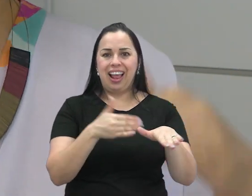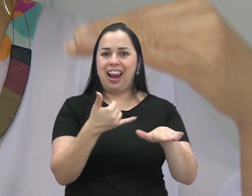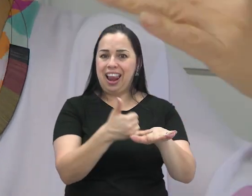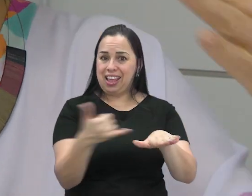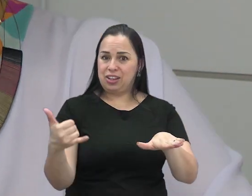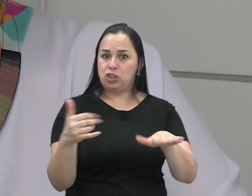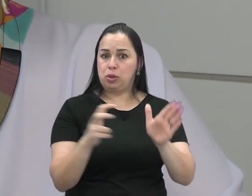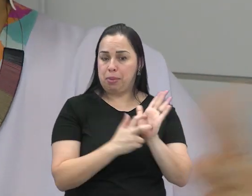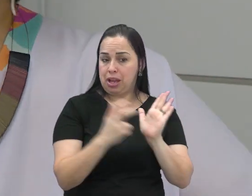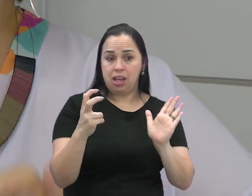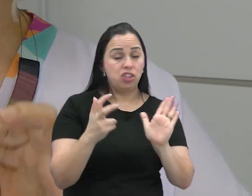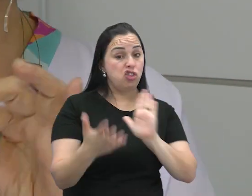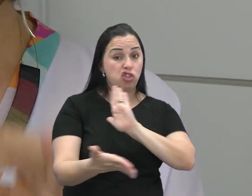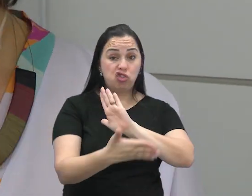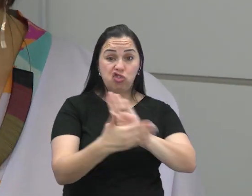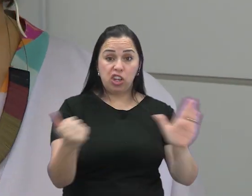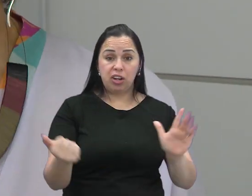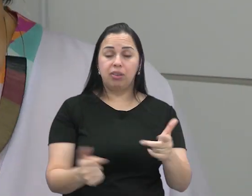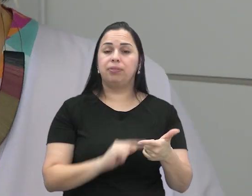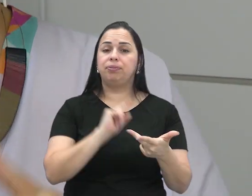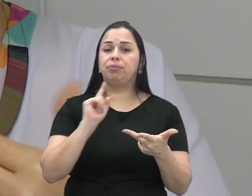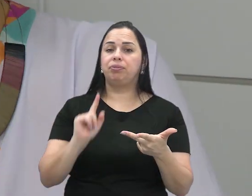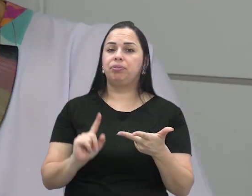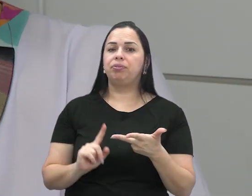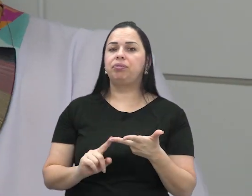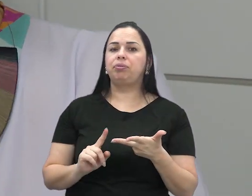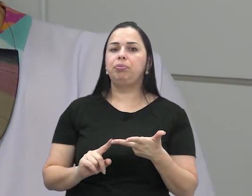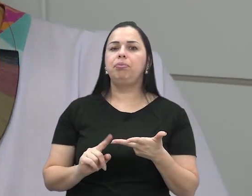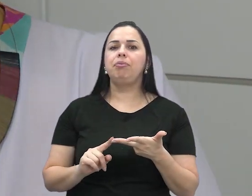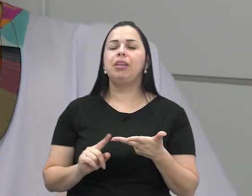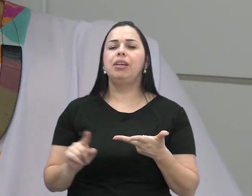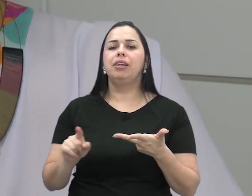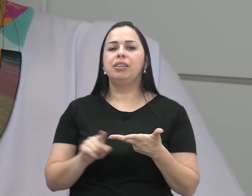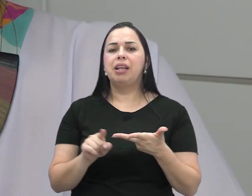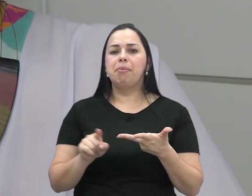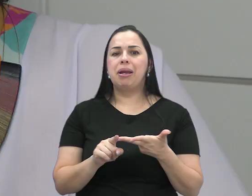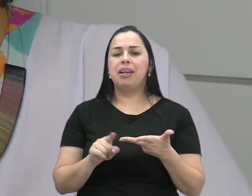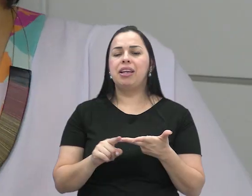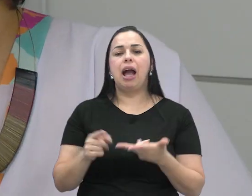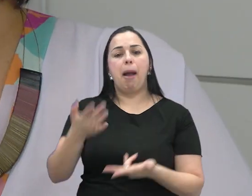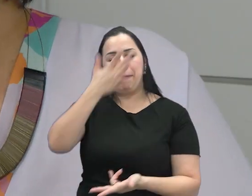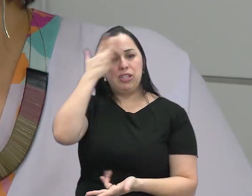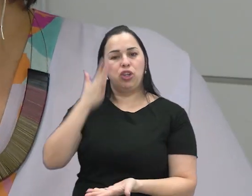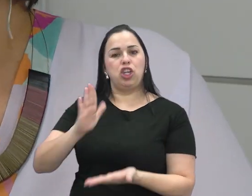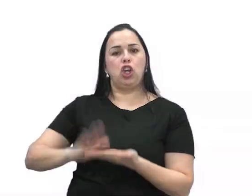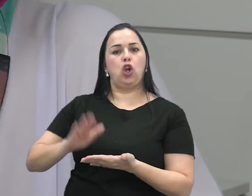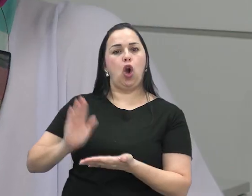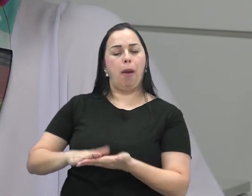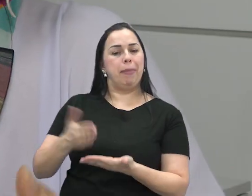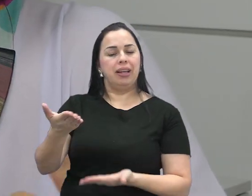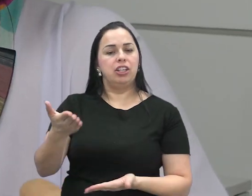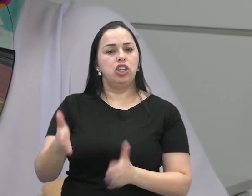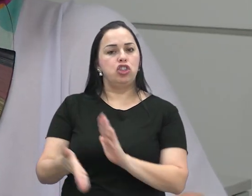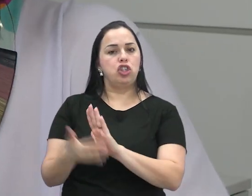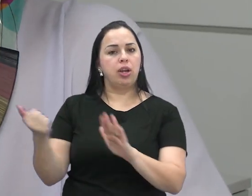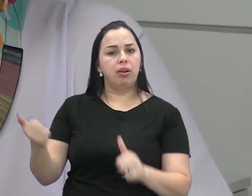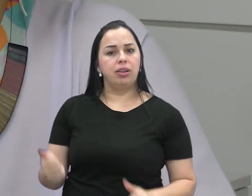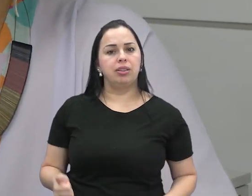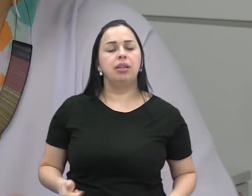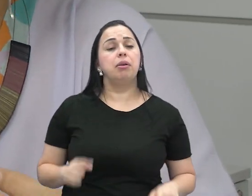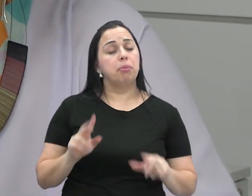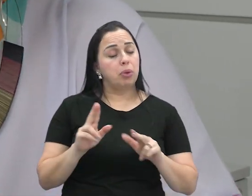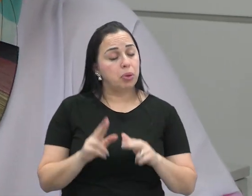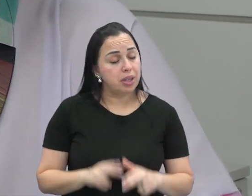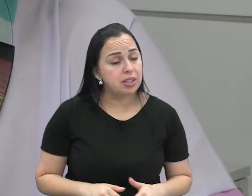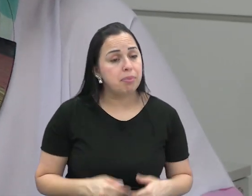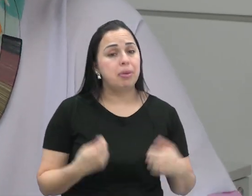elétrico de manhã, eles tiraram. E tiraram, junto com isso, também os cobradores. O pessoal tem que denunciar,